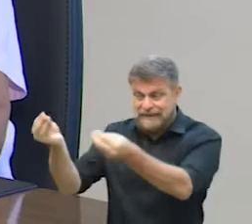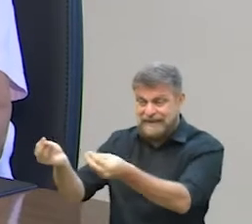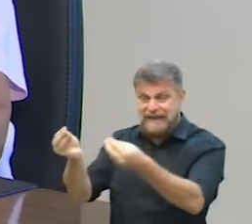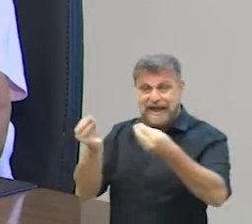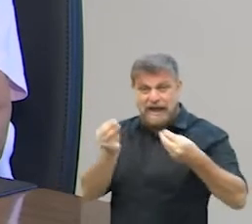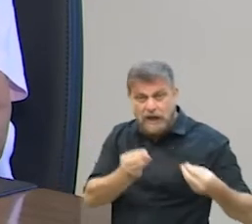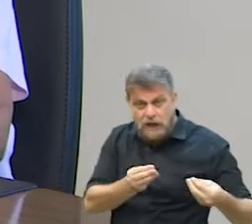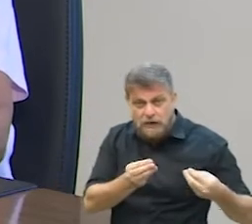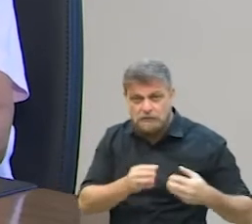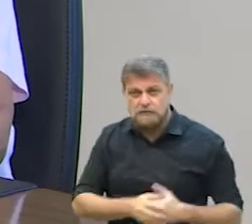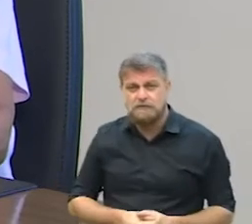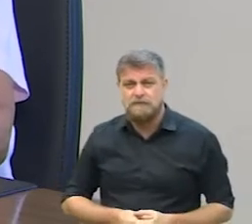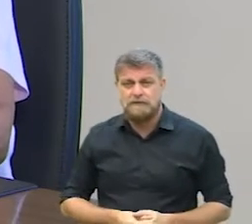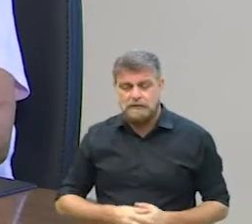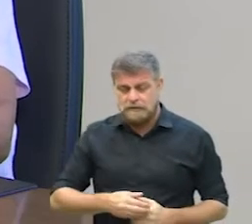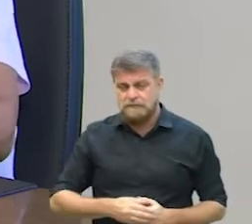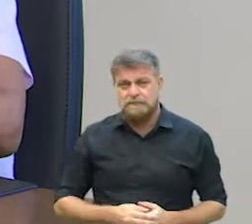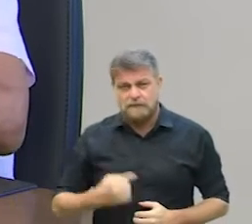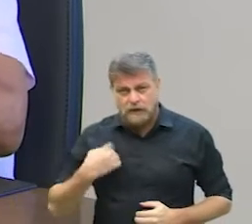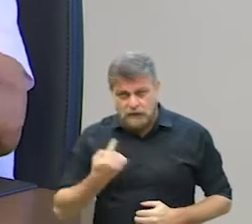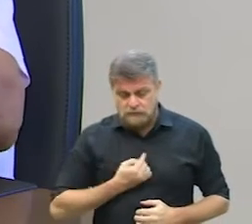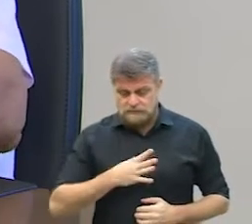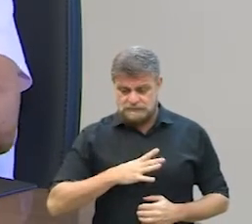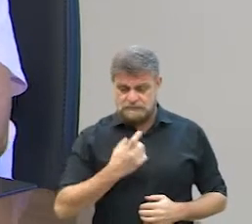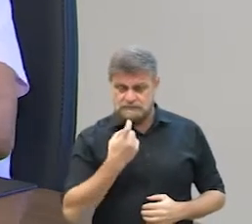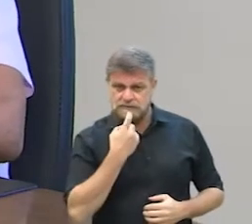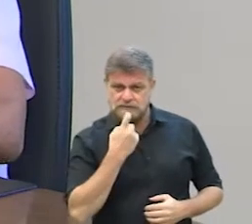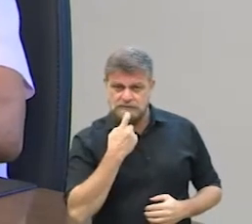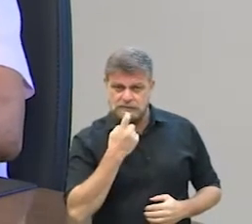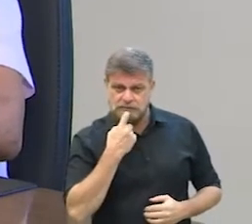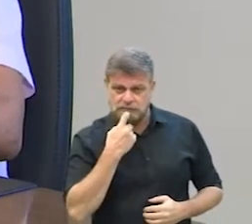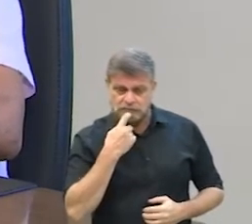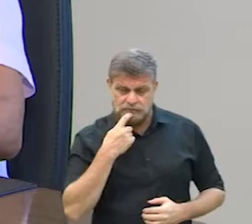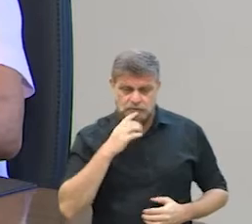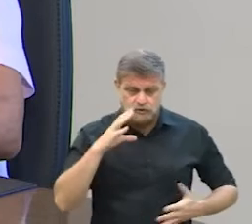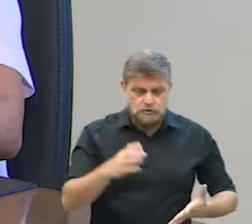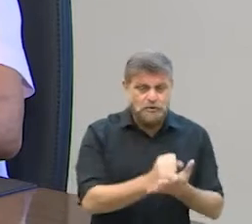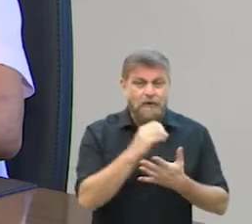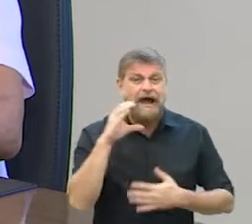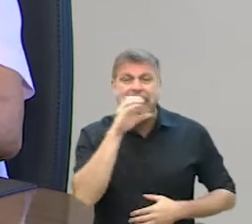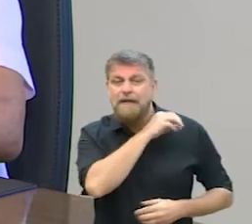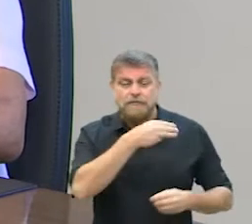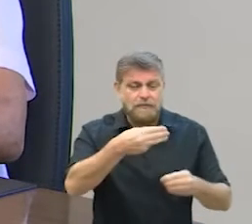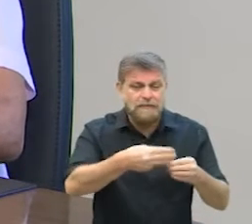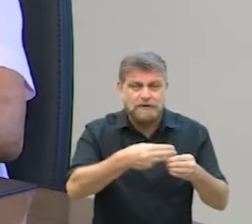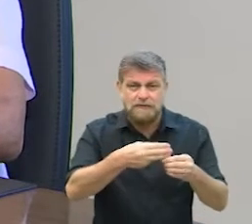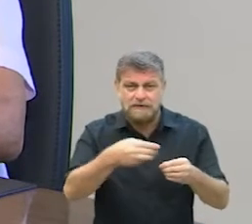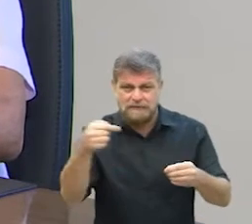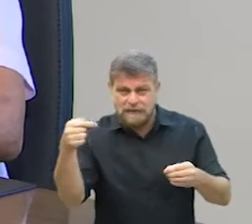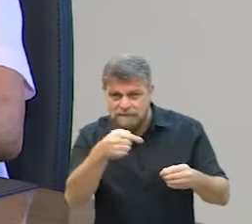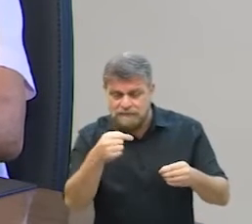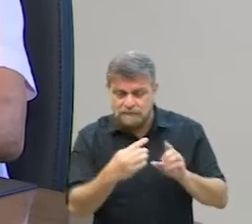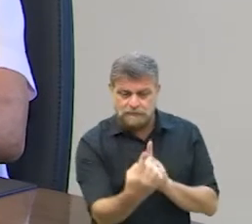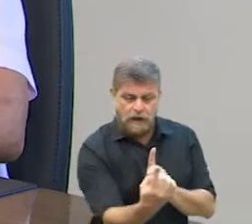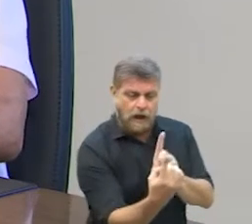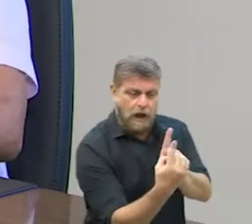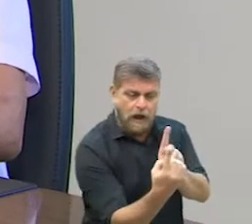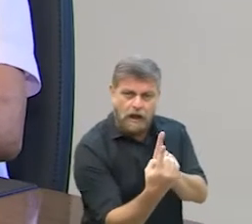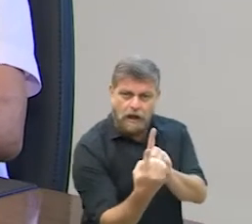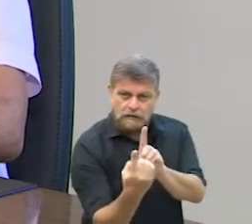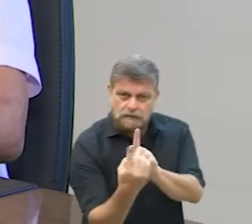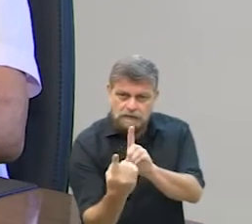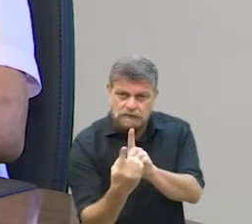ele possa nos doar, ou mandar para nós aqui para o município de Campinas, para o pronto-socorro metropolitano, para que ele